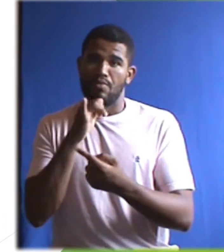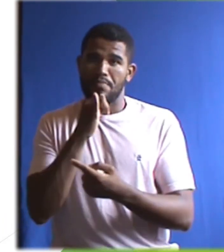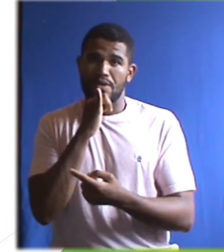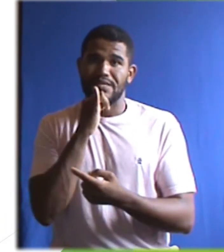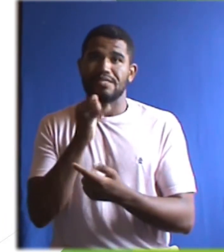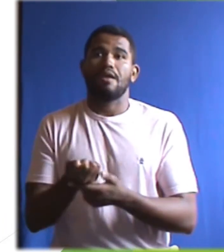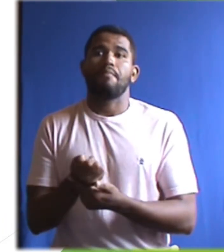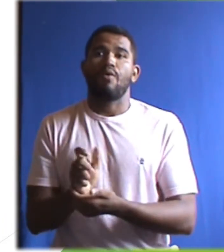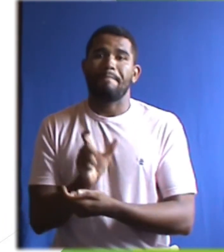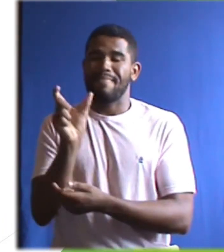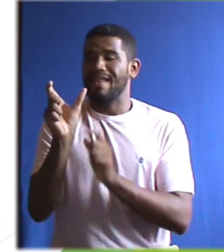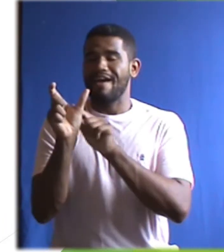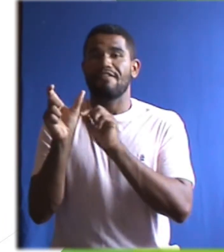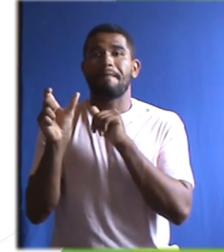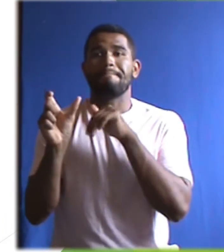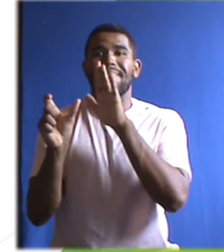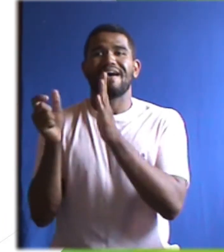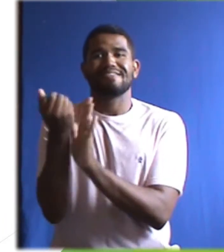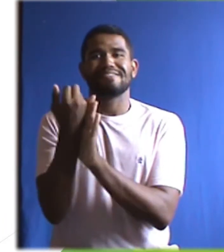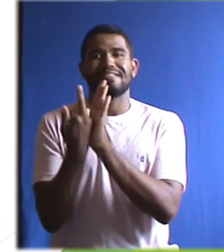esse mesmo sistema, que elas são mais